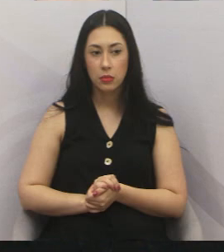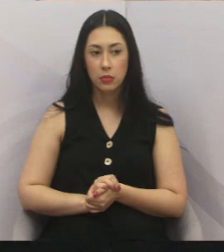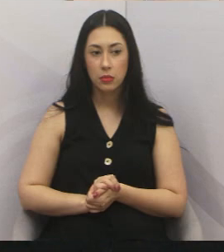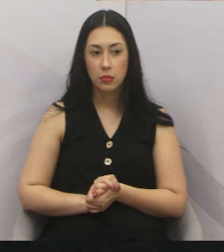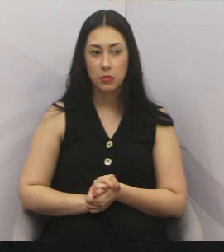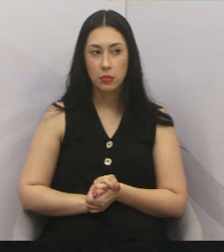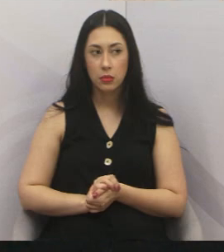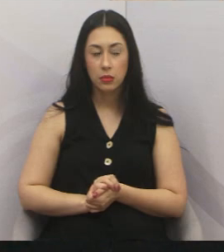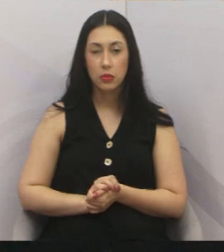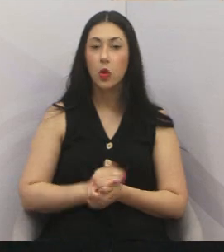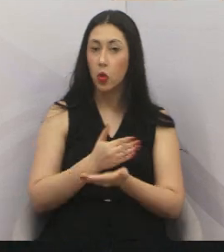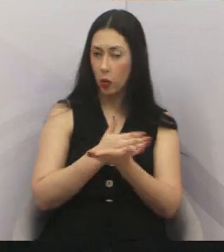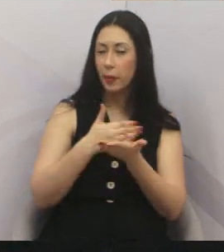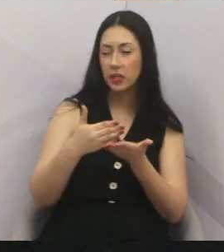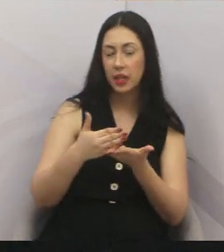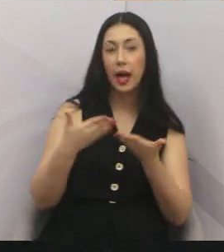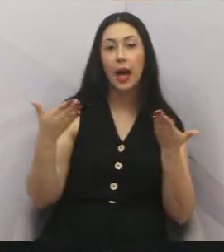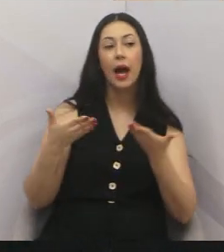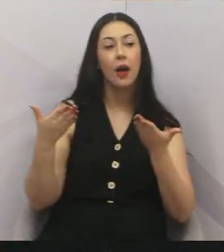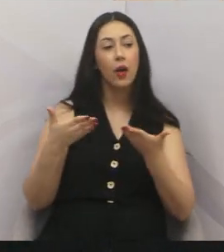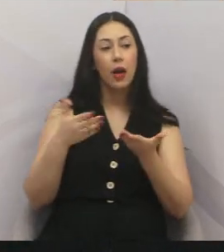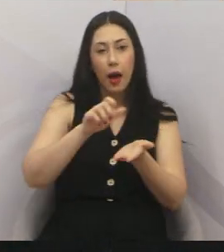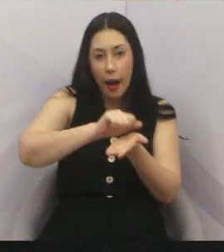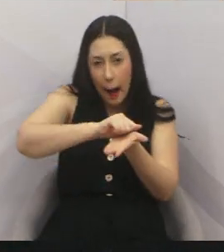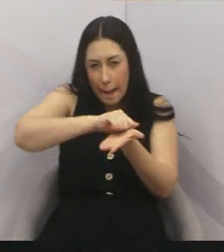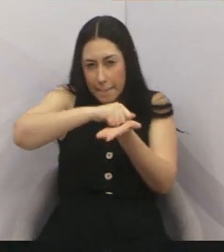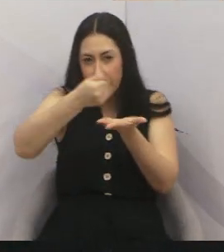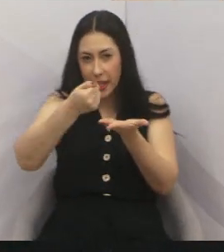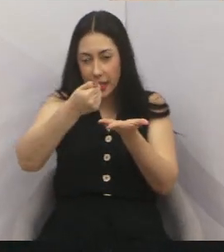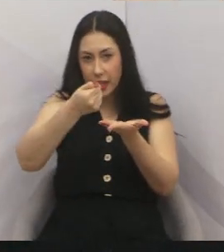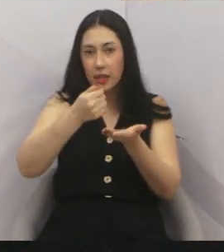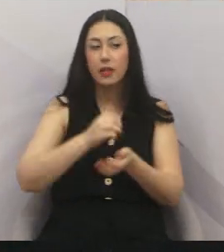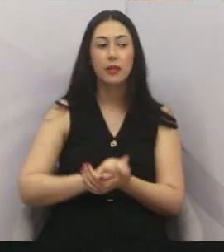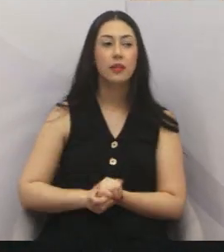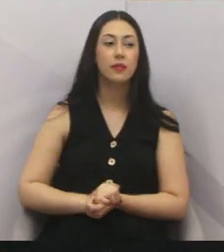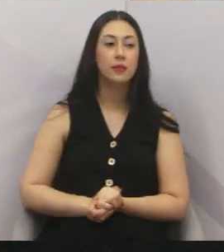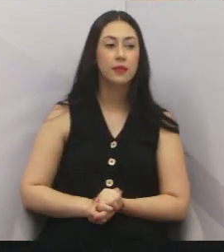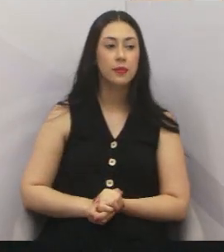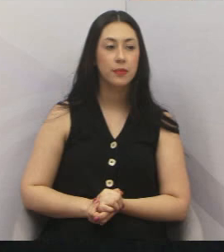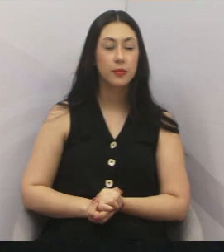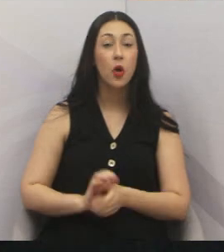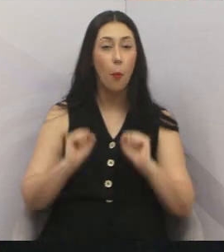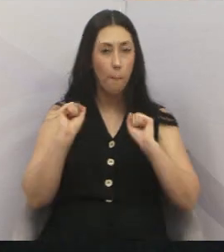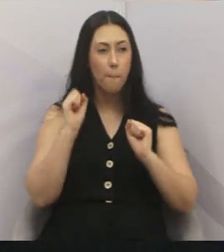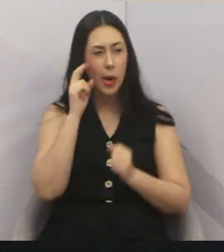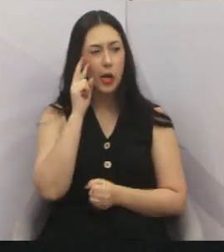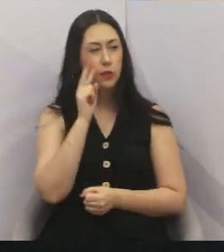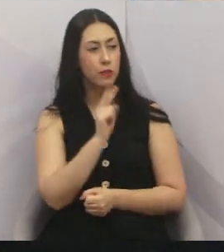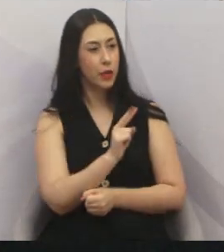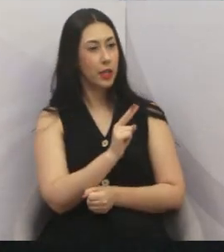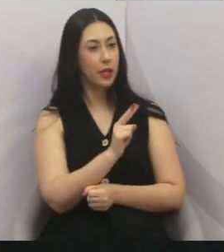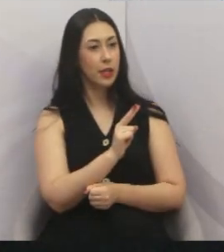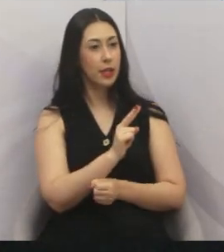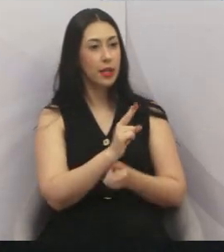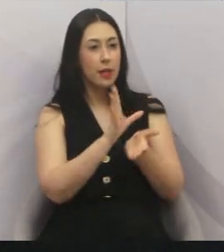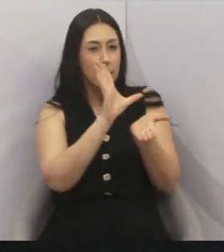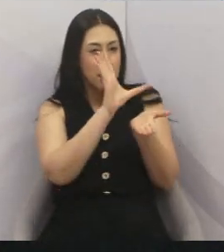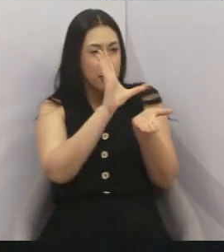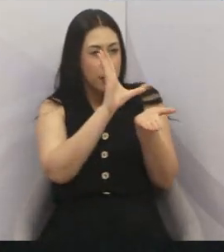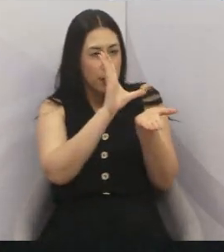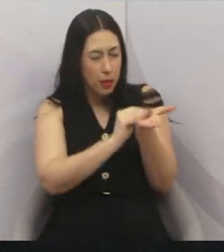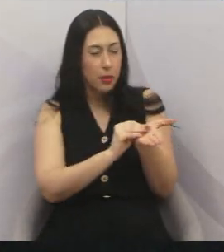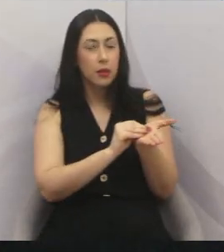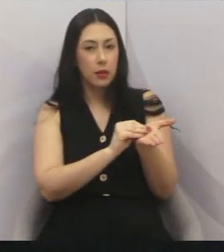Bom, vamos dar prosseguimento. Vamos agora descerrar a urna do bairro 1º de Maio. Como todos podem ver, a urna encontra-se